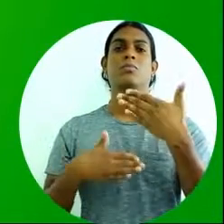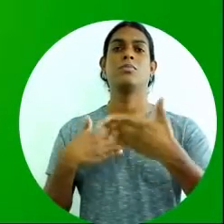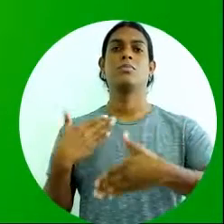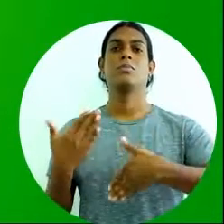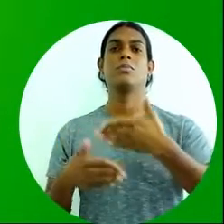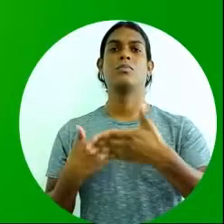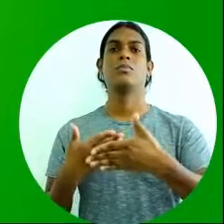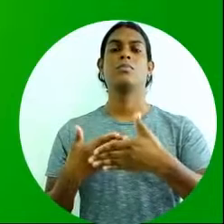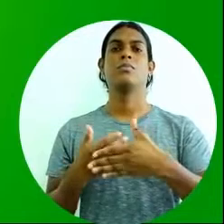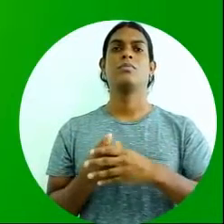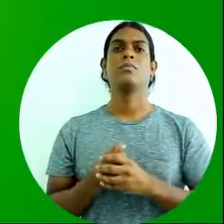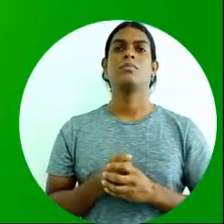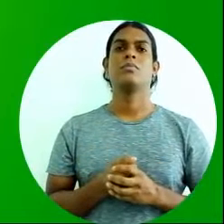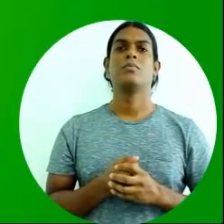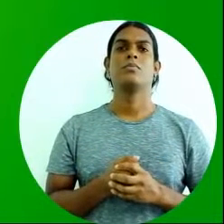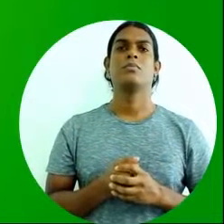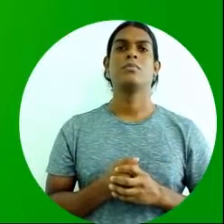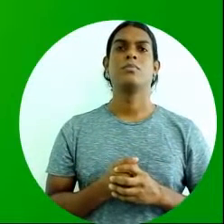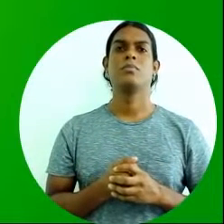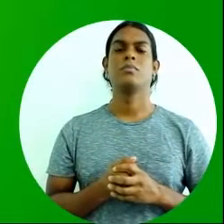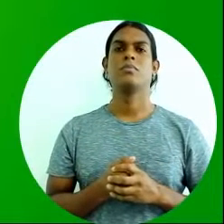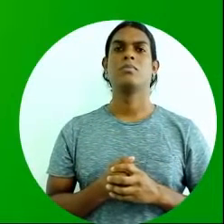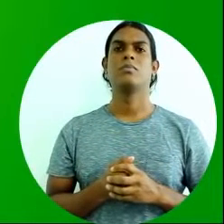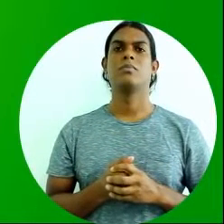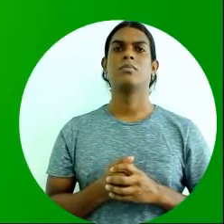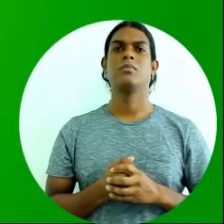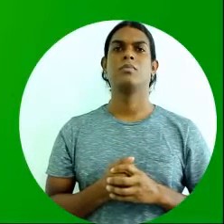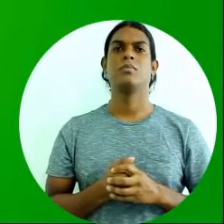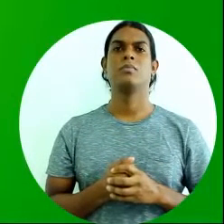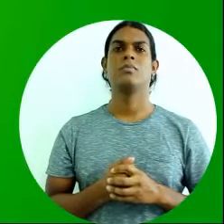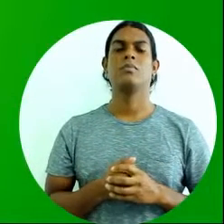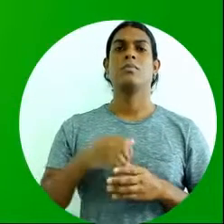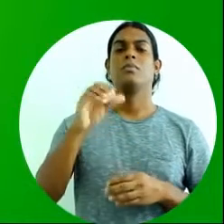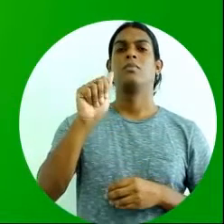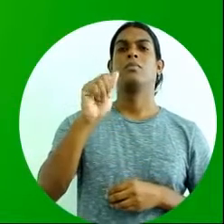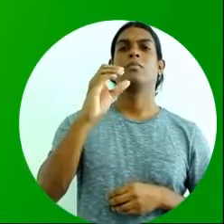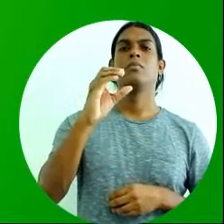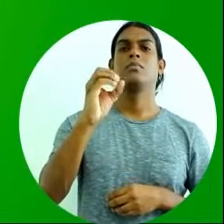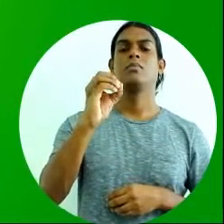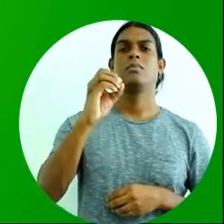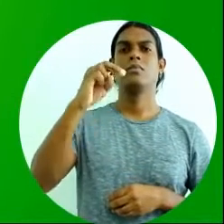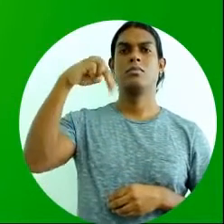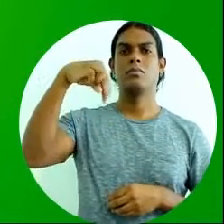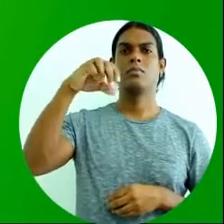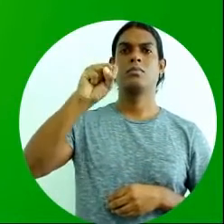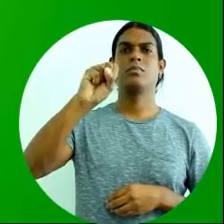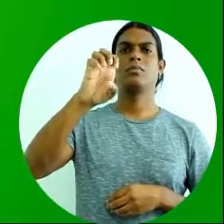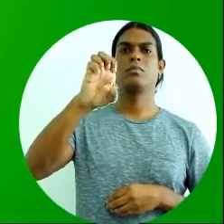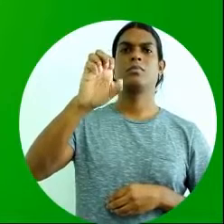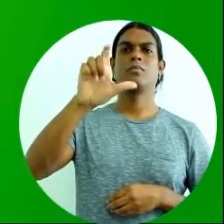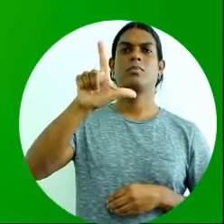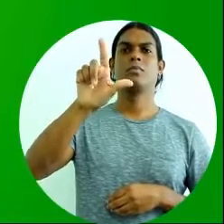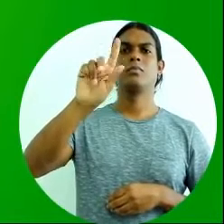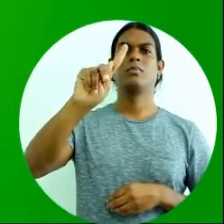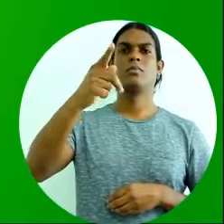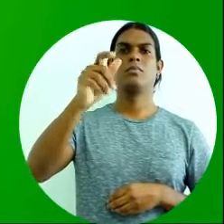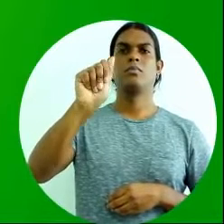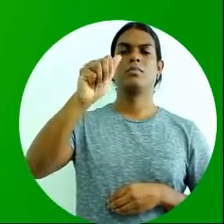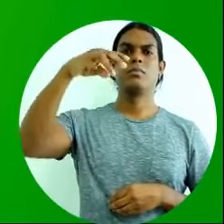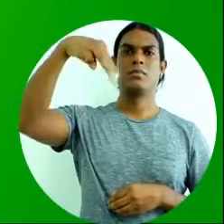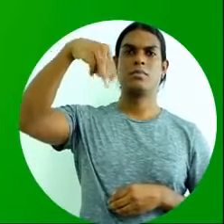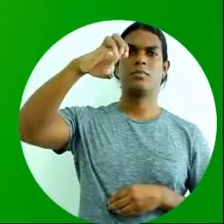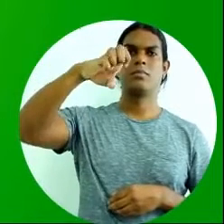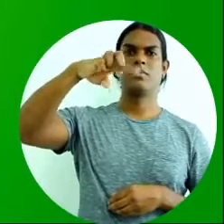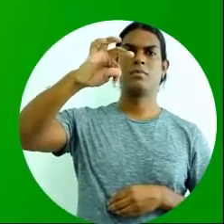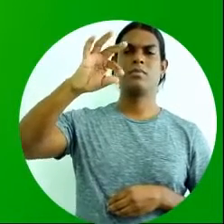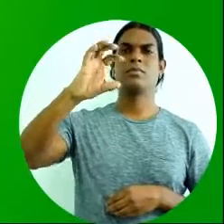potencial de desenvolvimento. E, finalmente, permite, oferece um aconselhamento, de forma que o colaborador